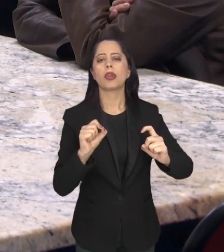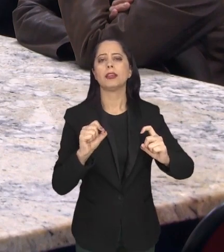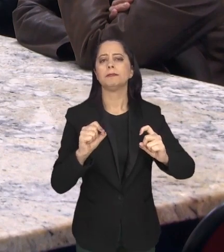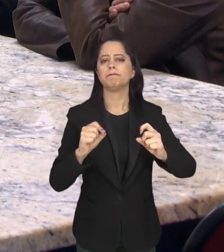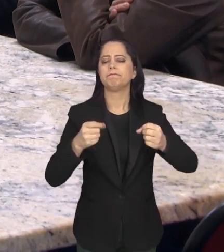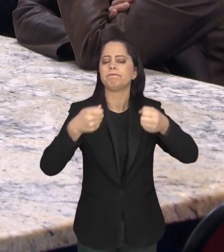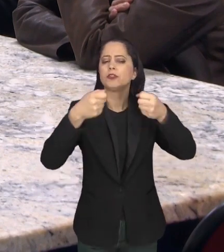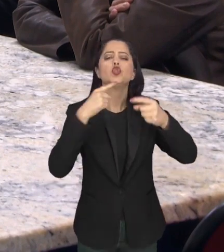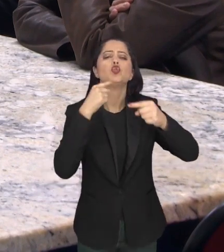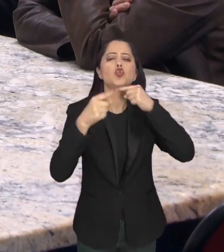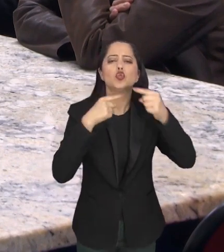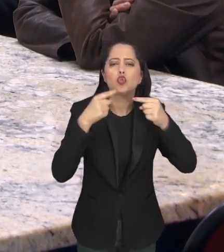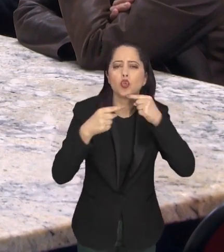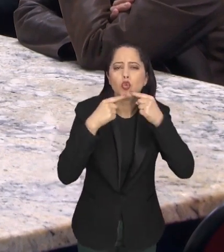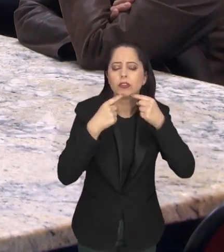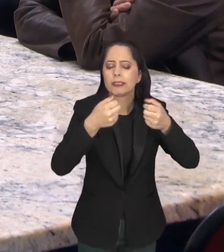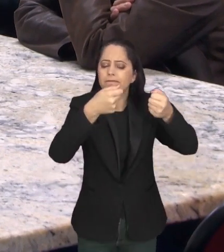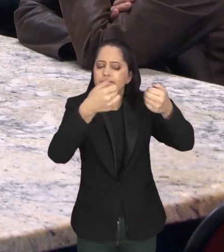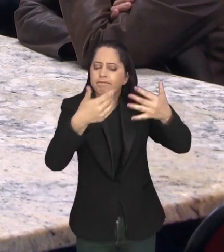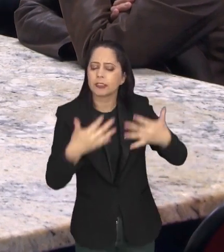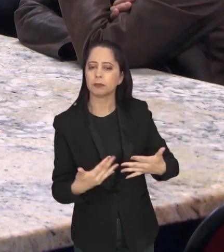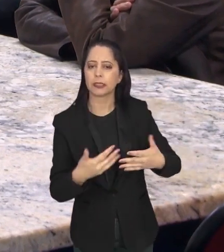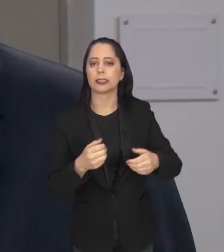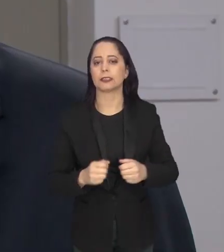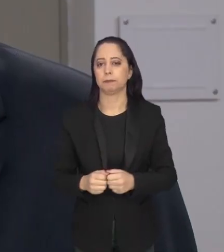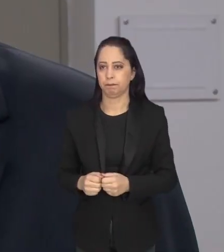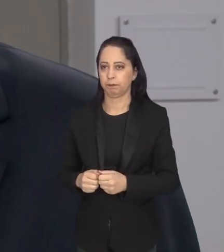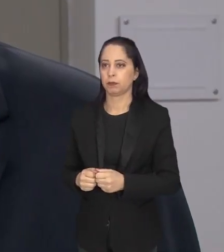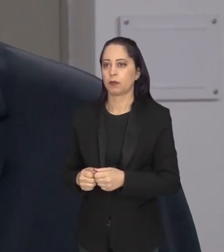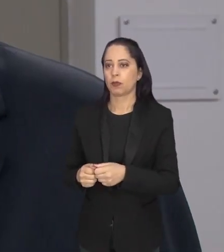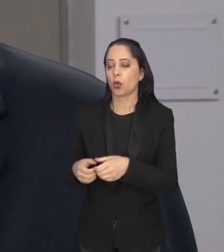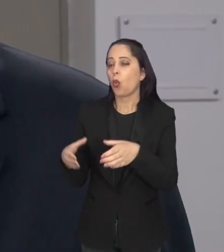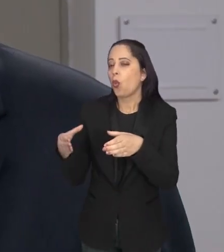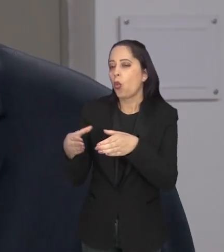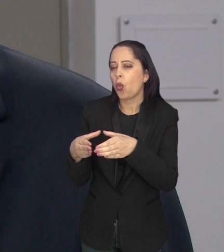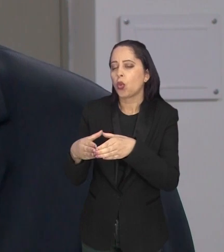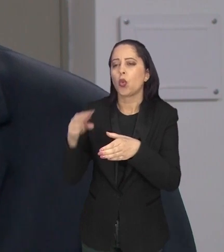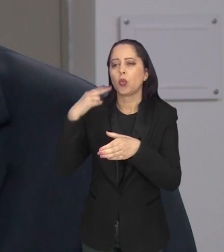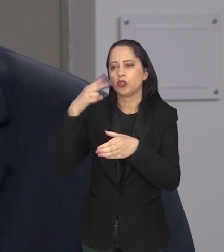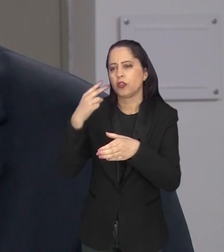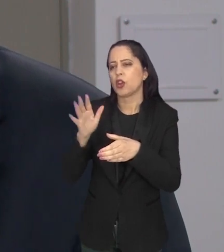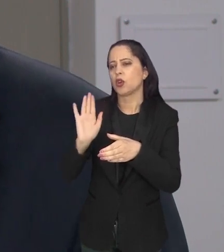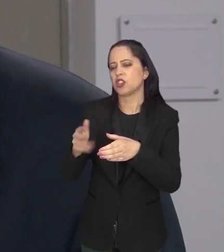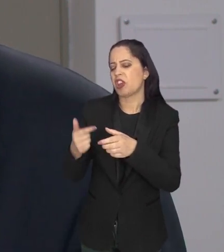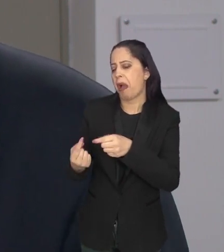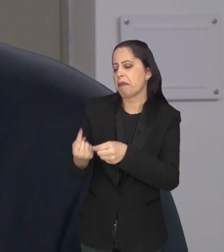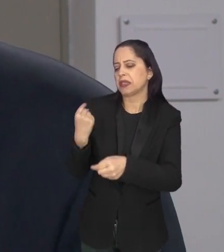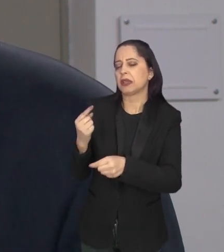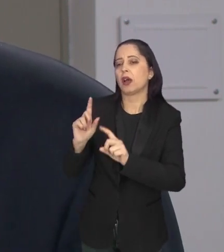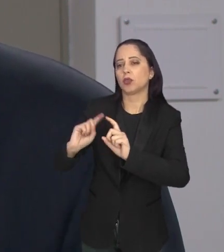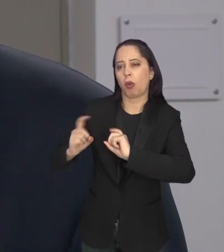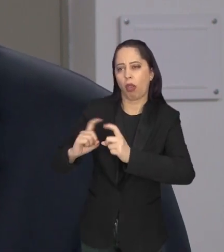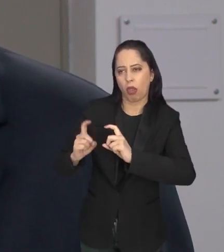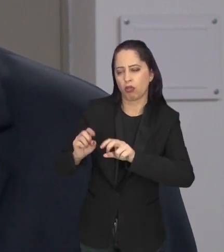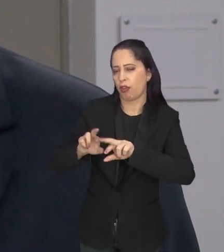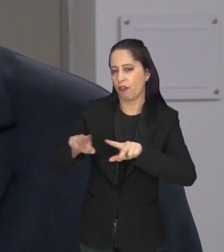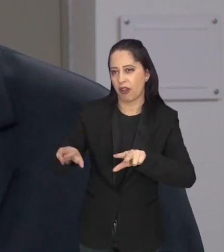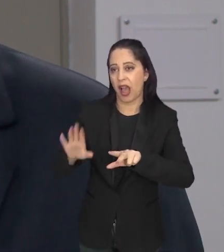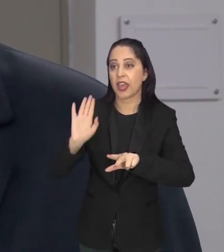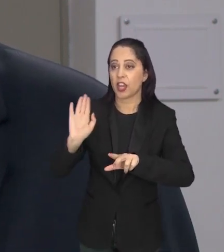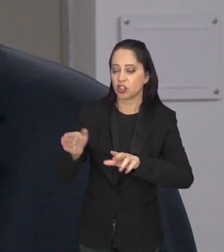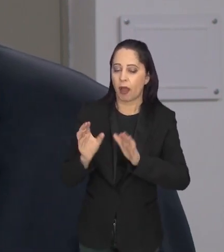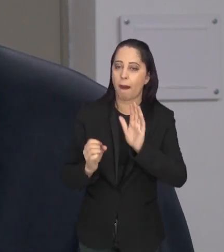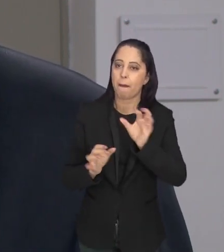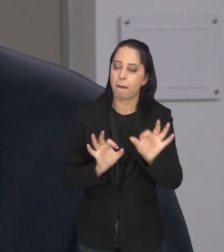foi esclarecer algumas dúvidas da população. A comissão já fez algumas reuniões anteriores, foi